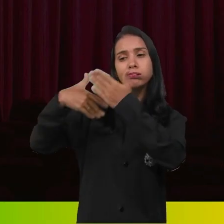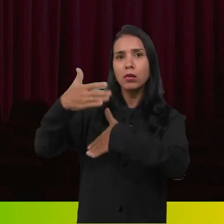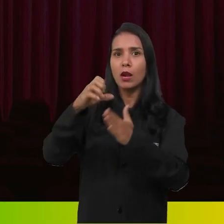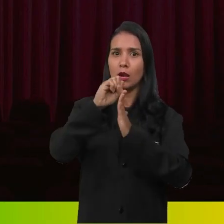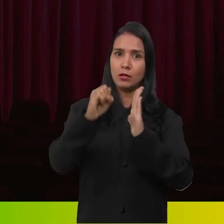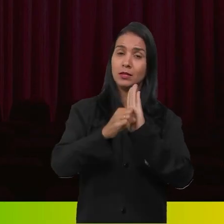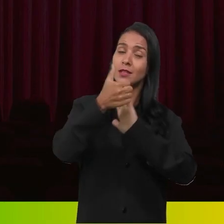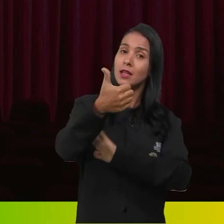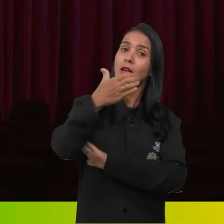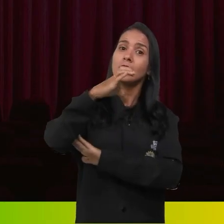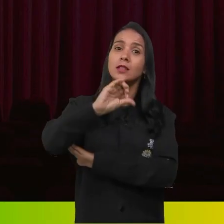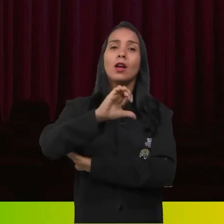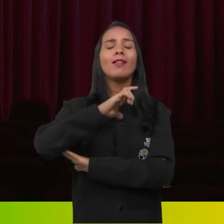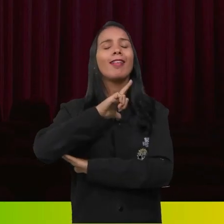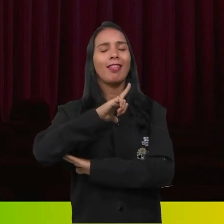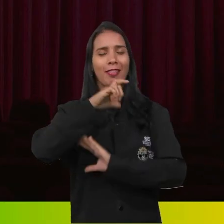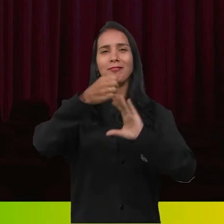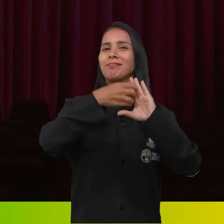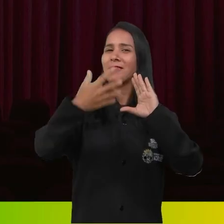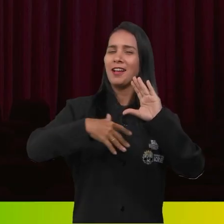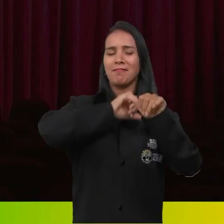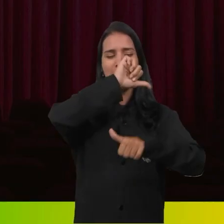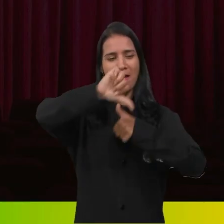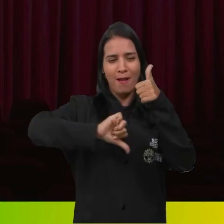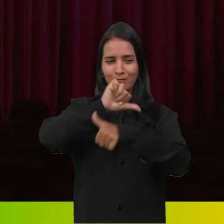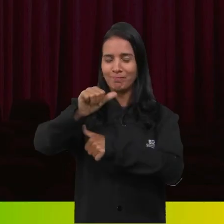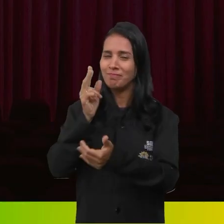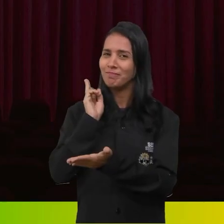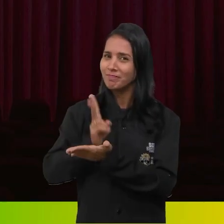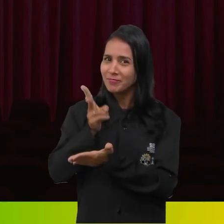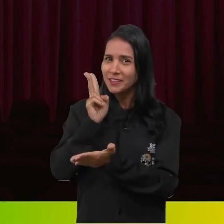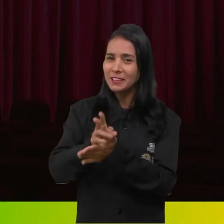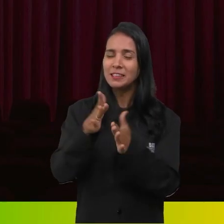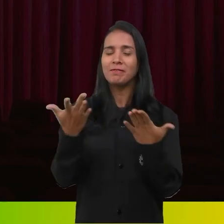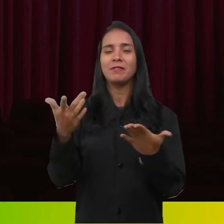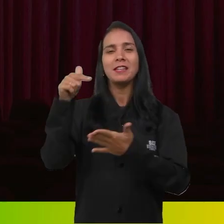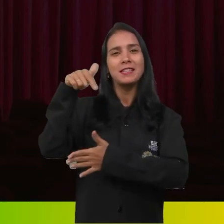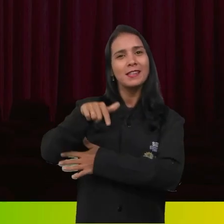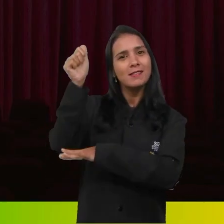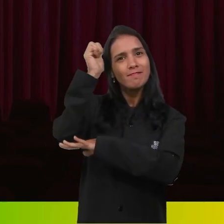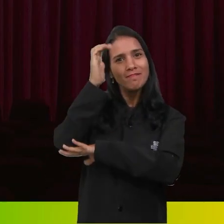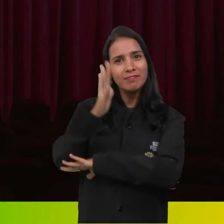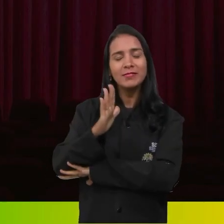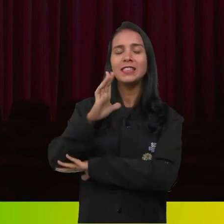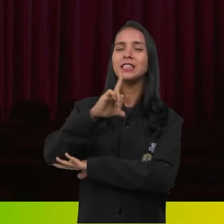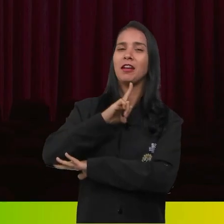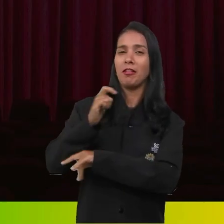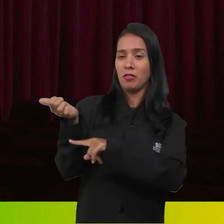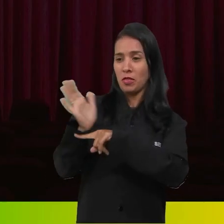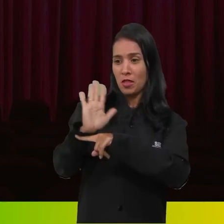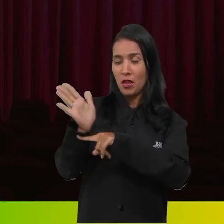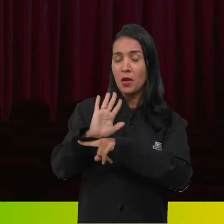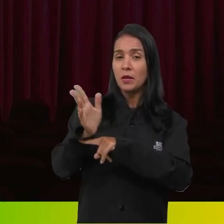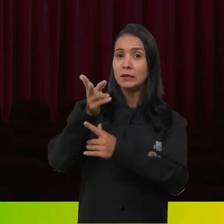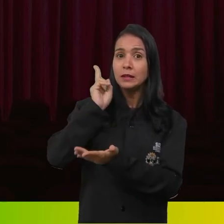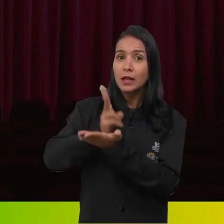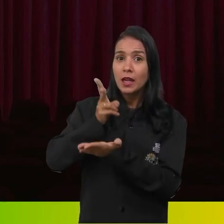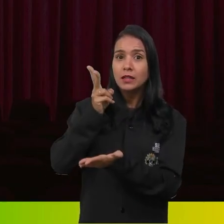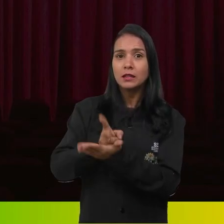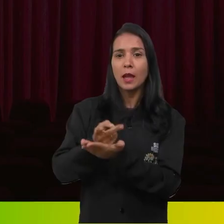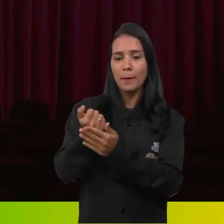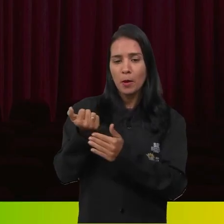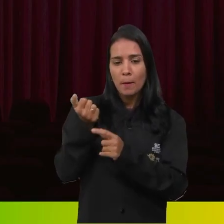uma transformação constante. E no Brasil, o cinema tem sido um espelho e um agente das complexas mudanças